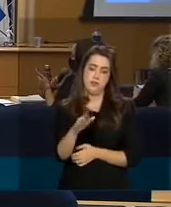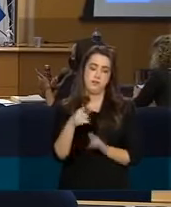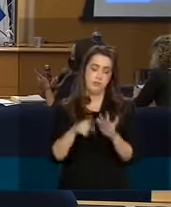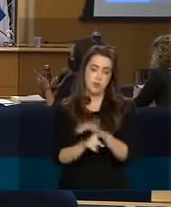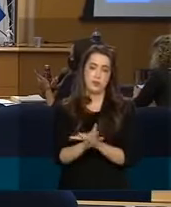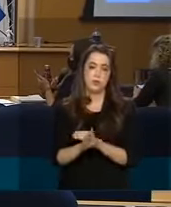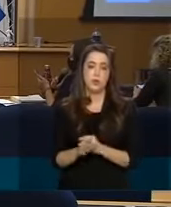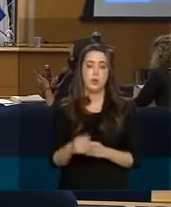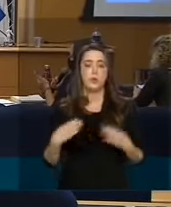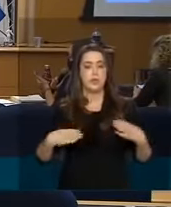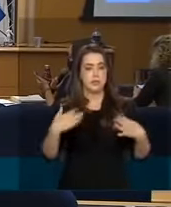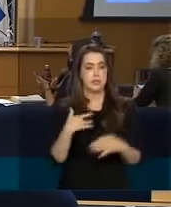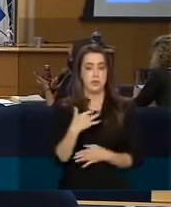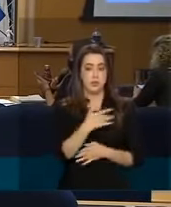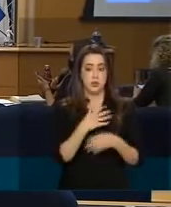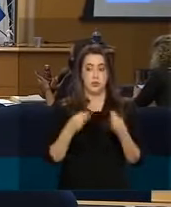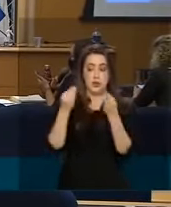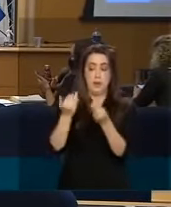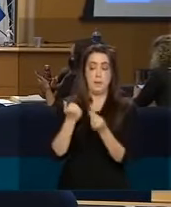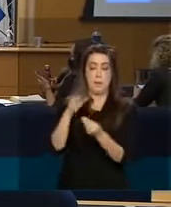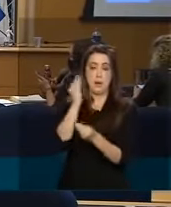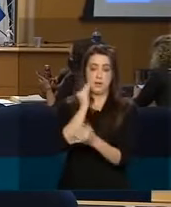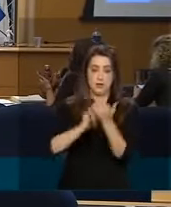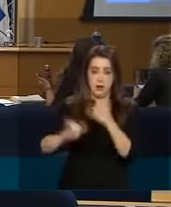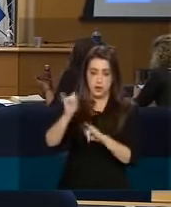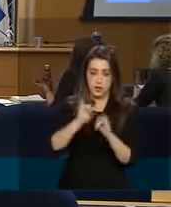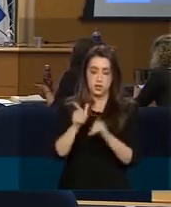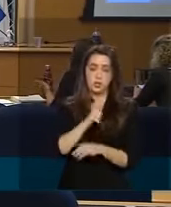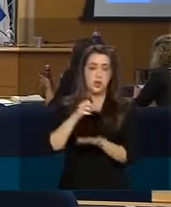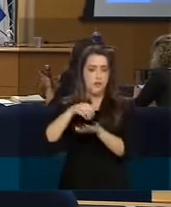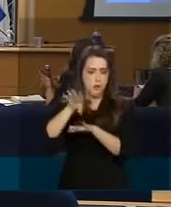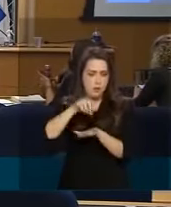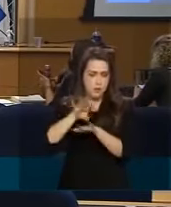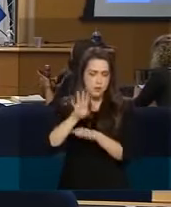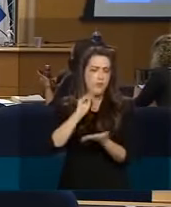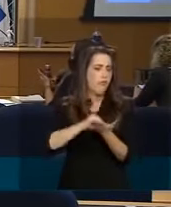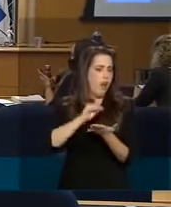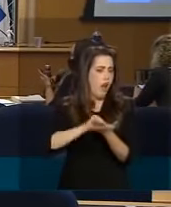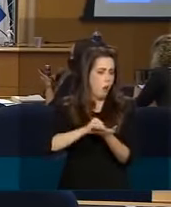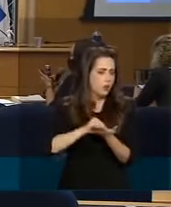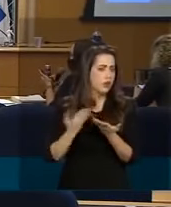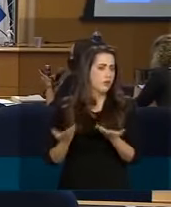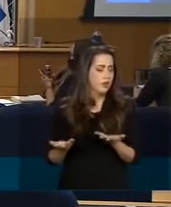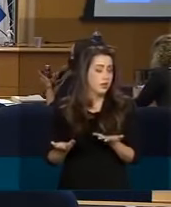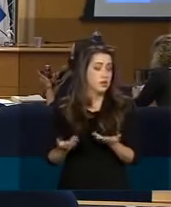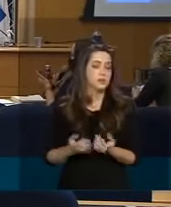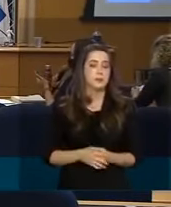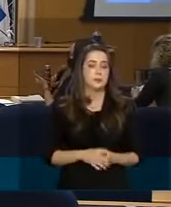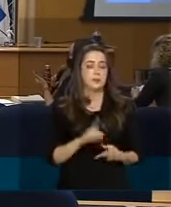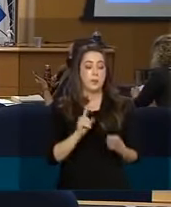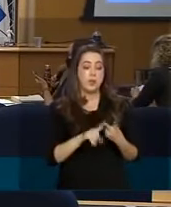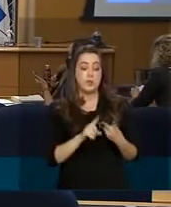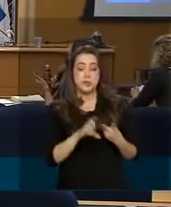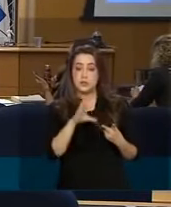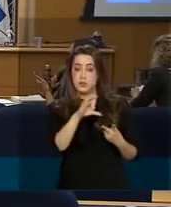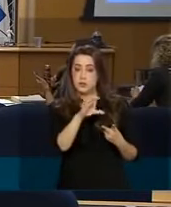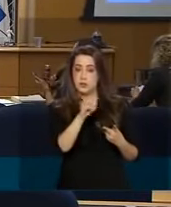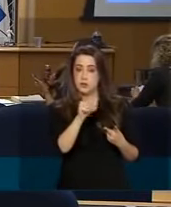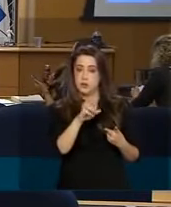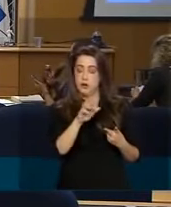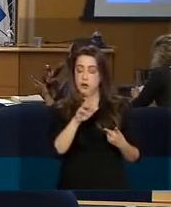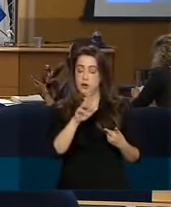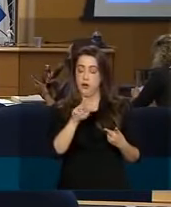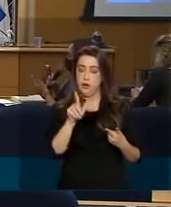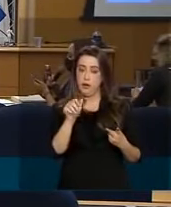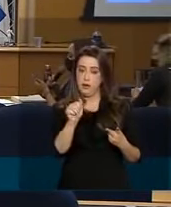Saúde pretende enviar mais testes? Tem informações sobre falta de testes? A segunda questão é da Carla Bride,